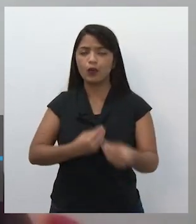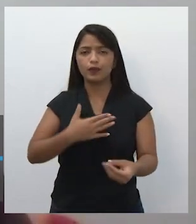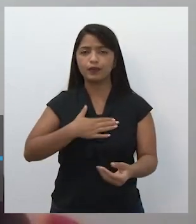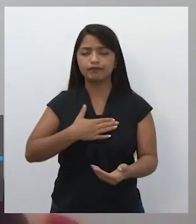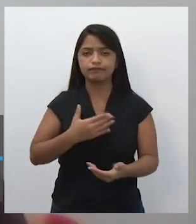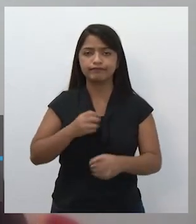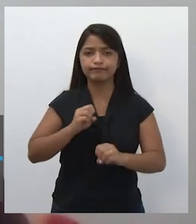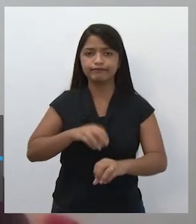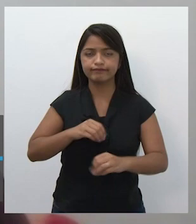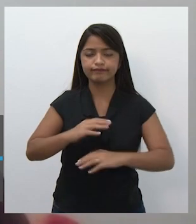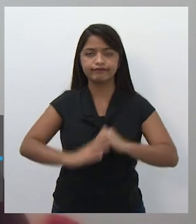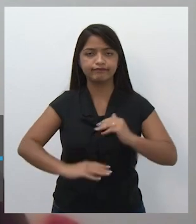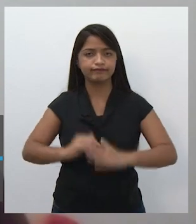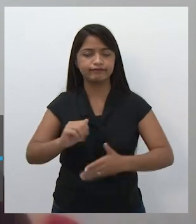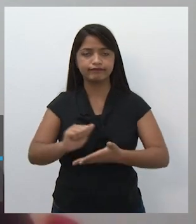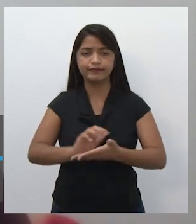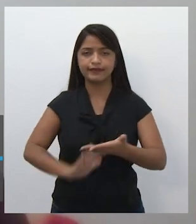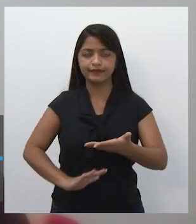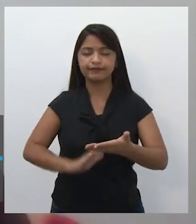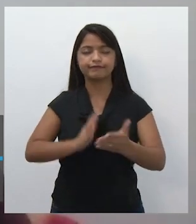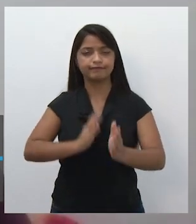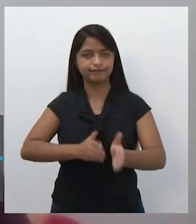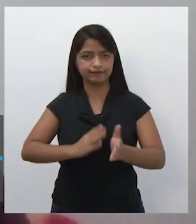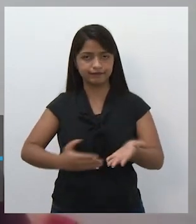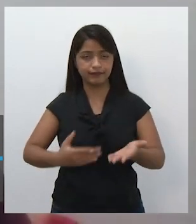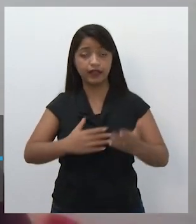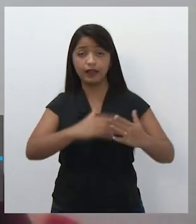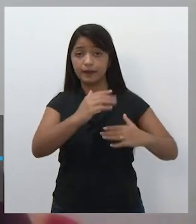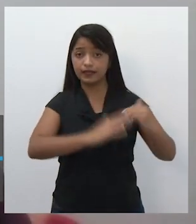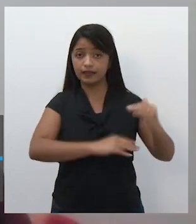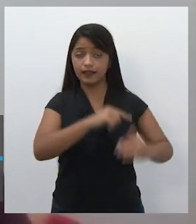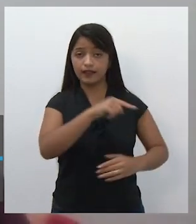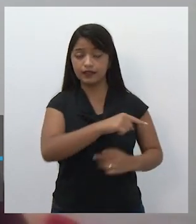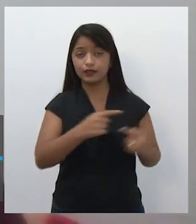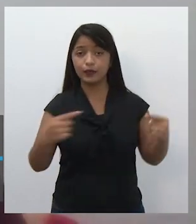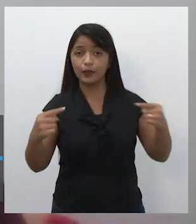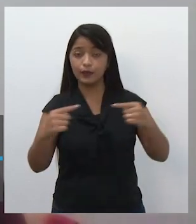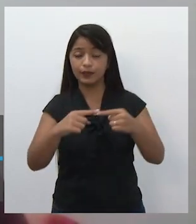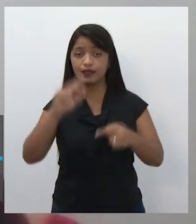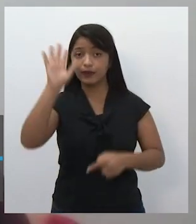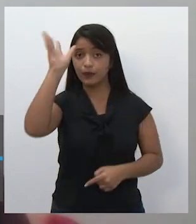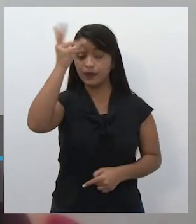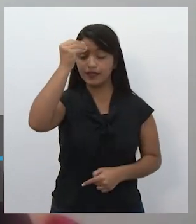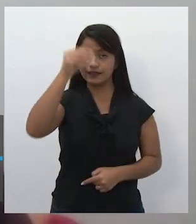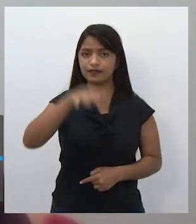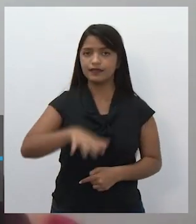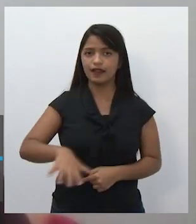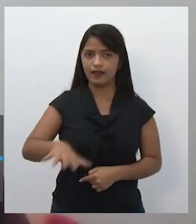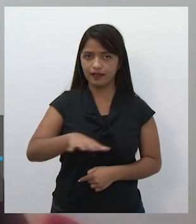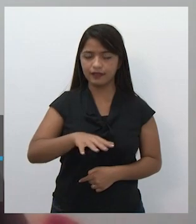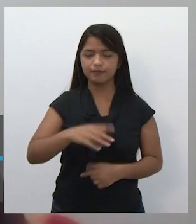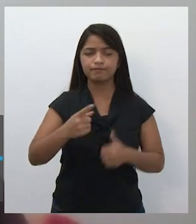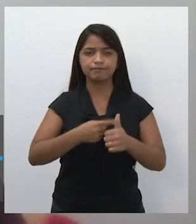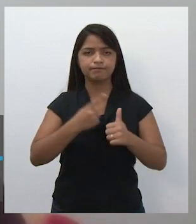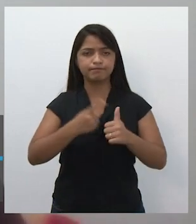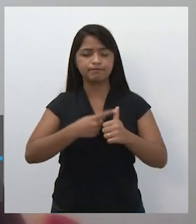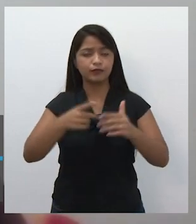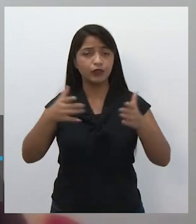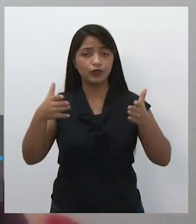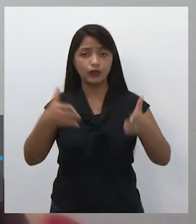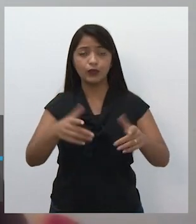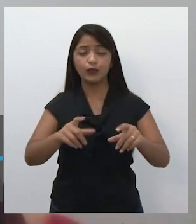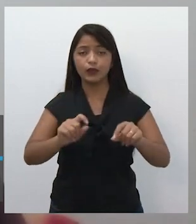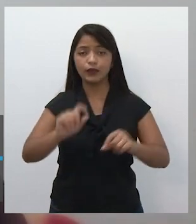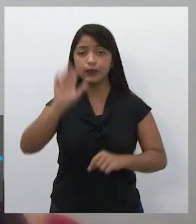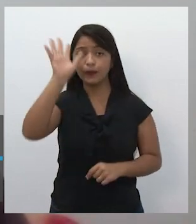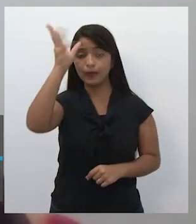gente tem as habilidades para desenvolver que estão relacionadas às competências da área. Na primeira parte foi muito enfatizada a questão das competências gerais,